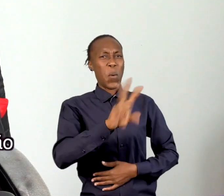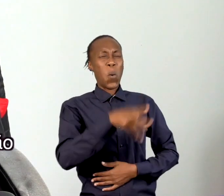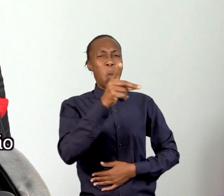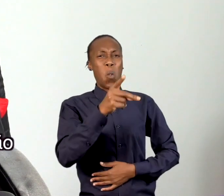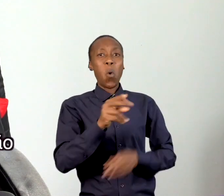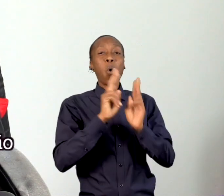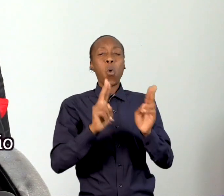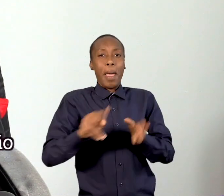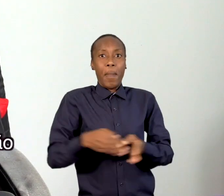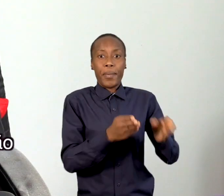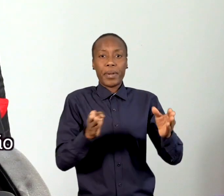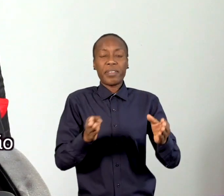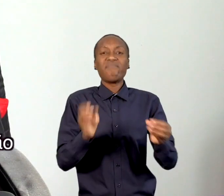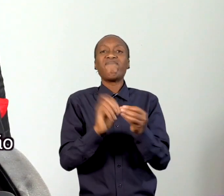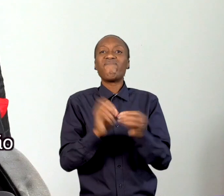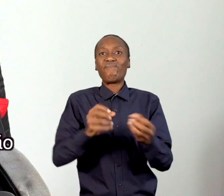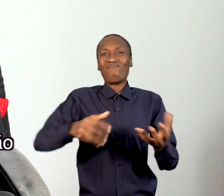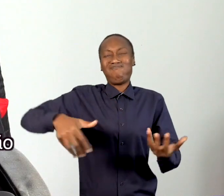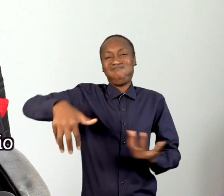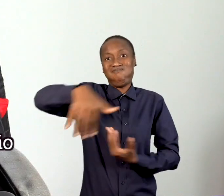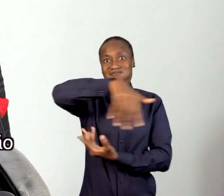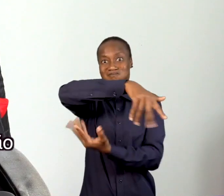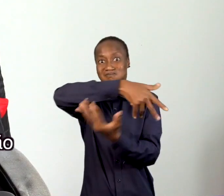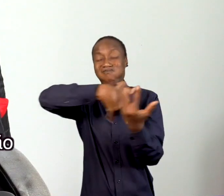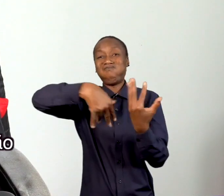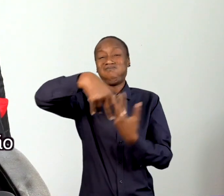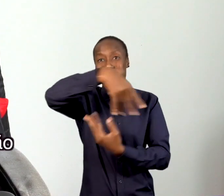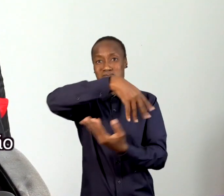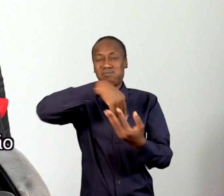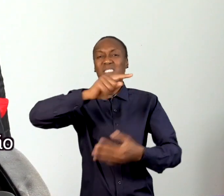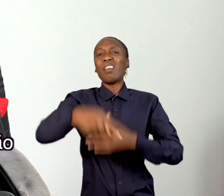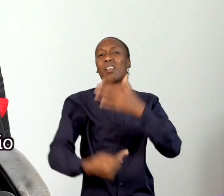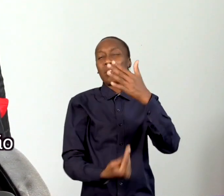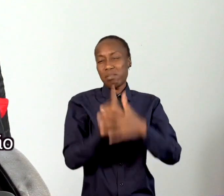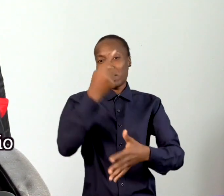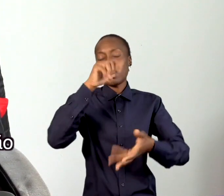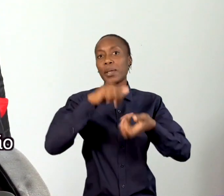possa haver salinização das águas